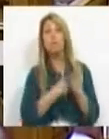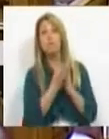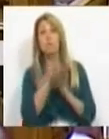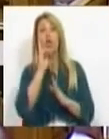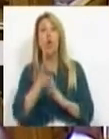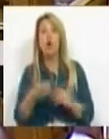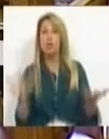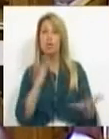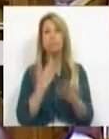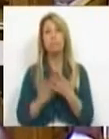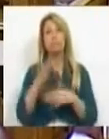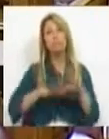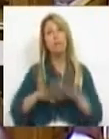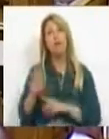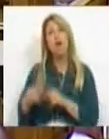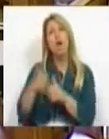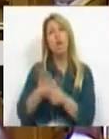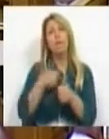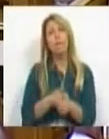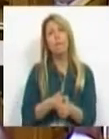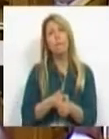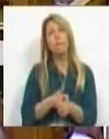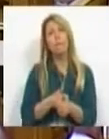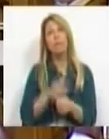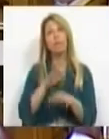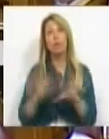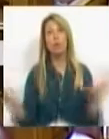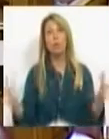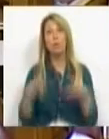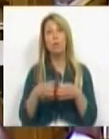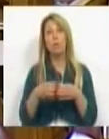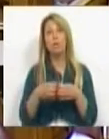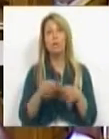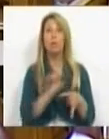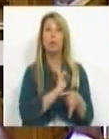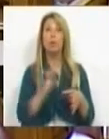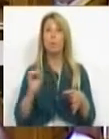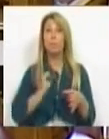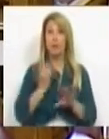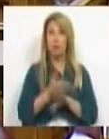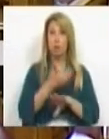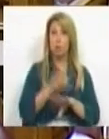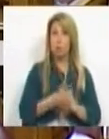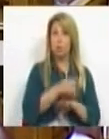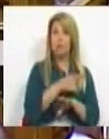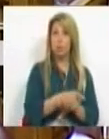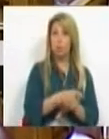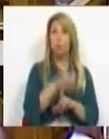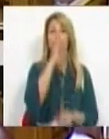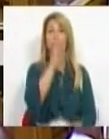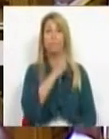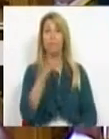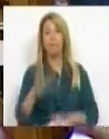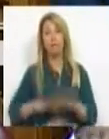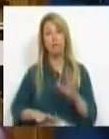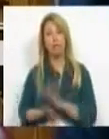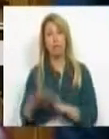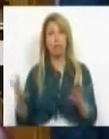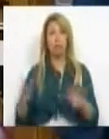do acompanhamento, nomeadamente à concentração de propriedade no setor e à utilização que tem vindo a ser feita, quer